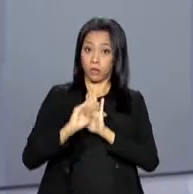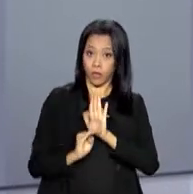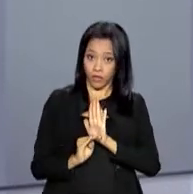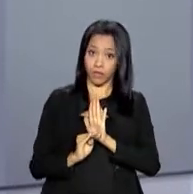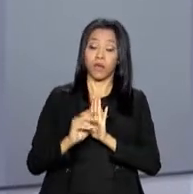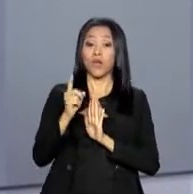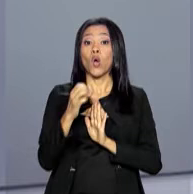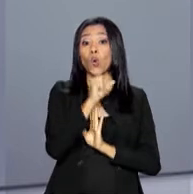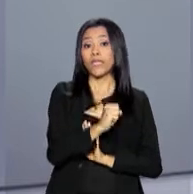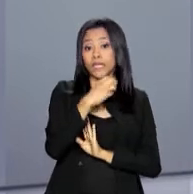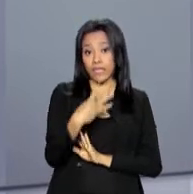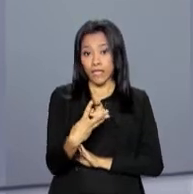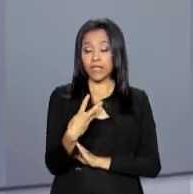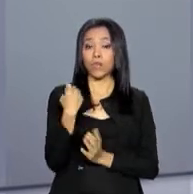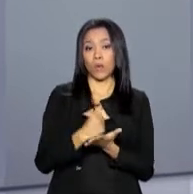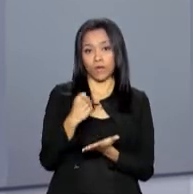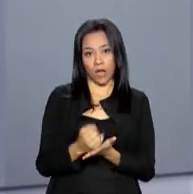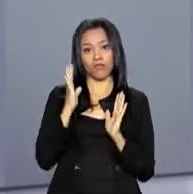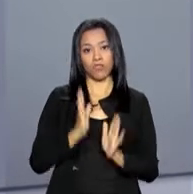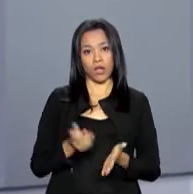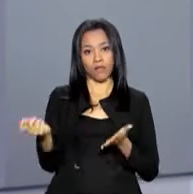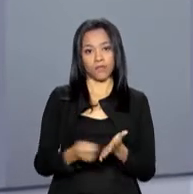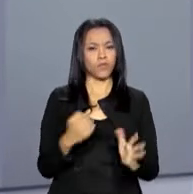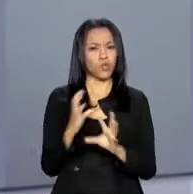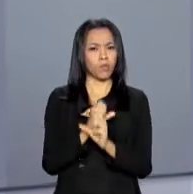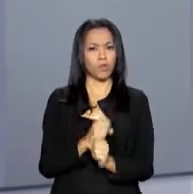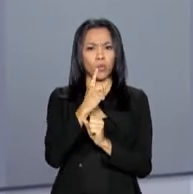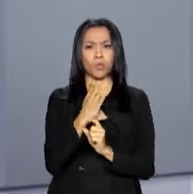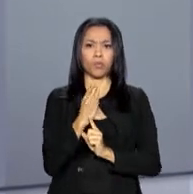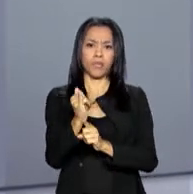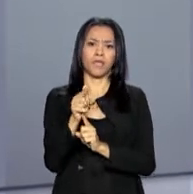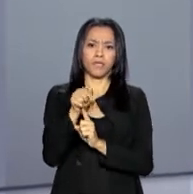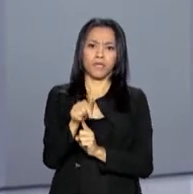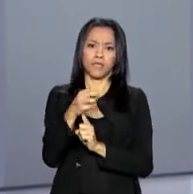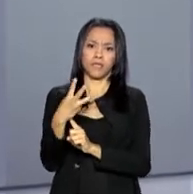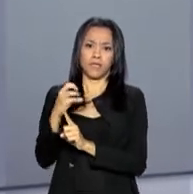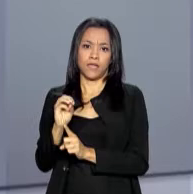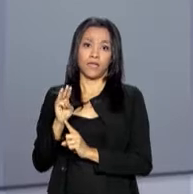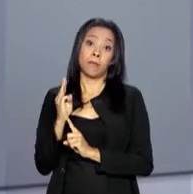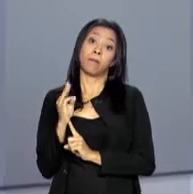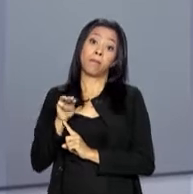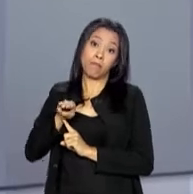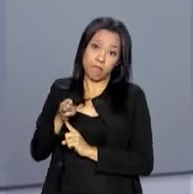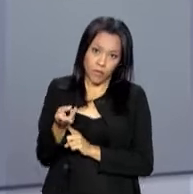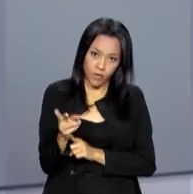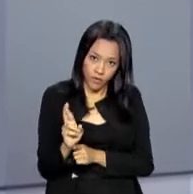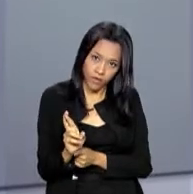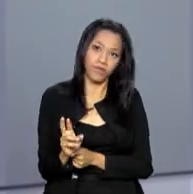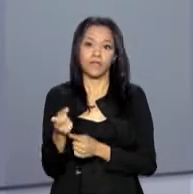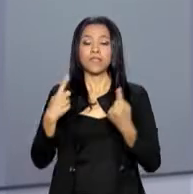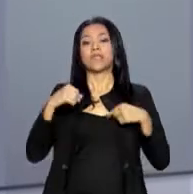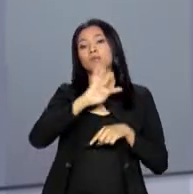83 contratos foram fechados no total de um bilhão setecentos e trinta milhões de reais o presidente também lançou a segunda fase